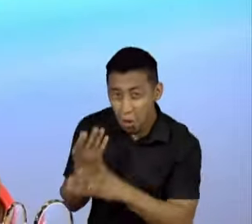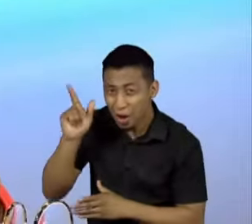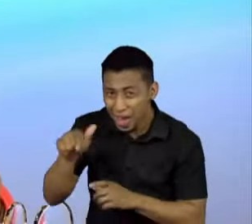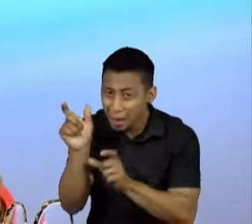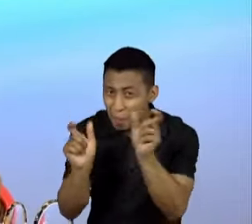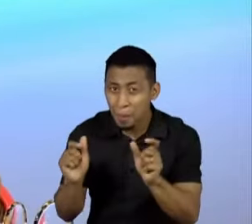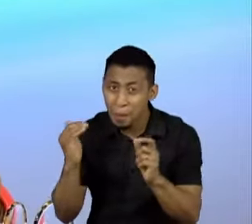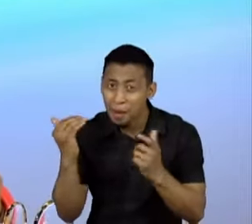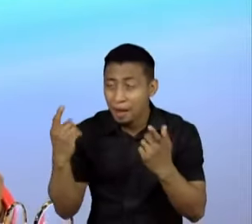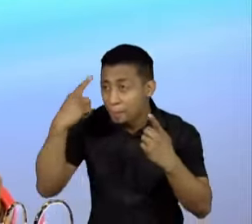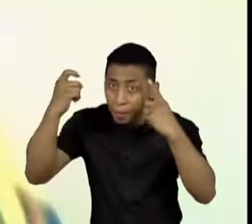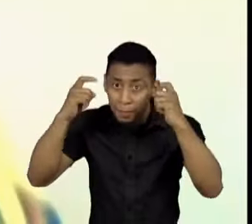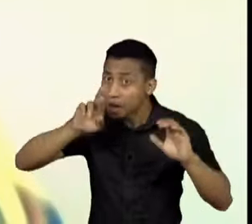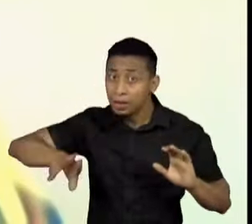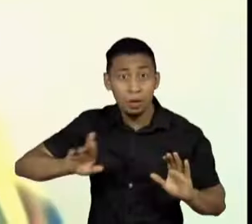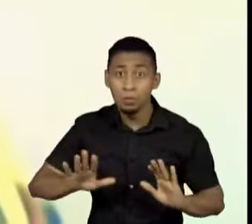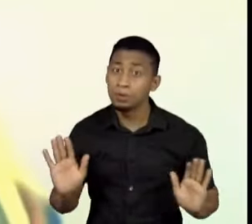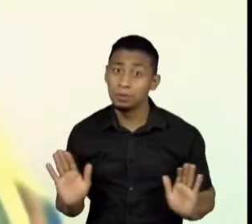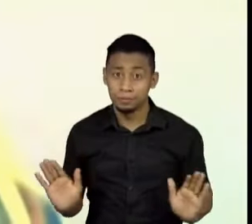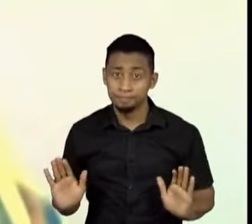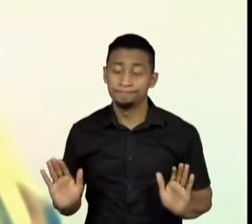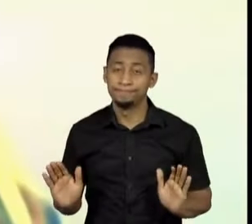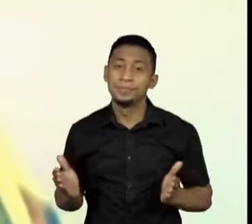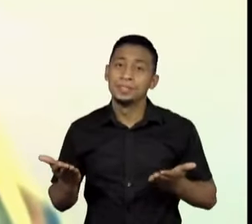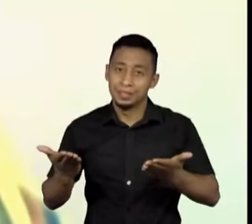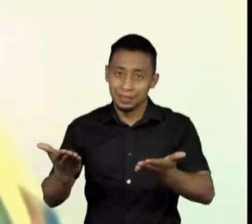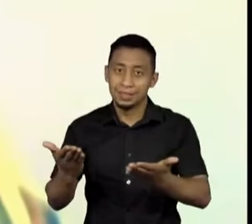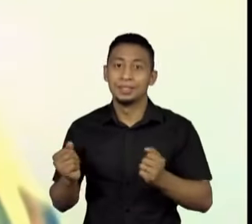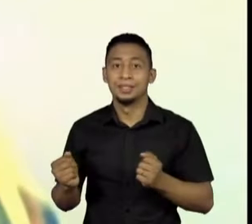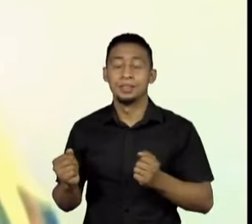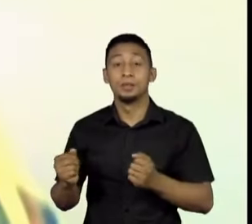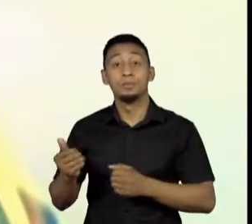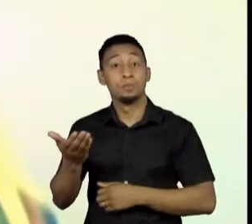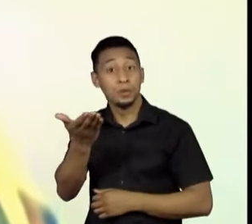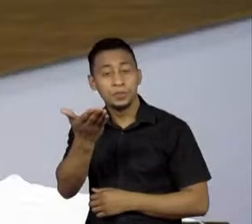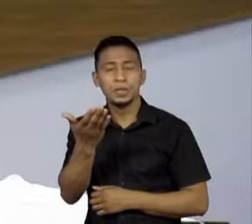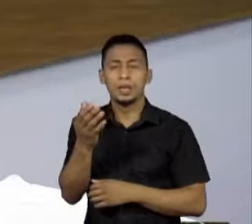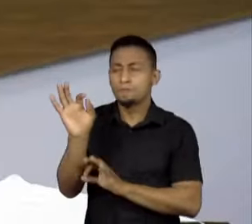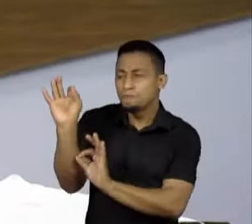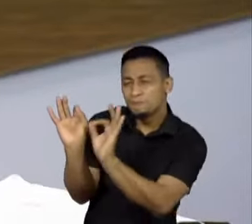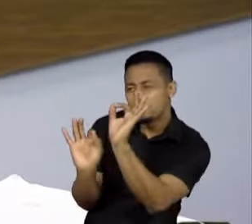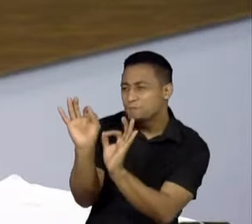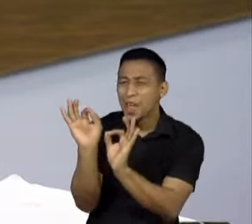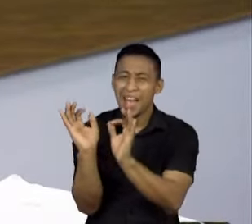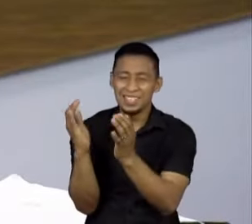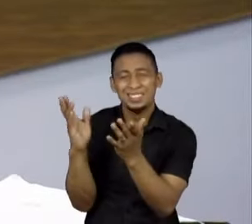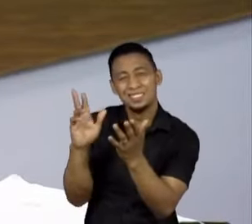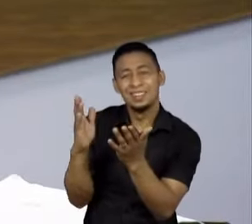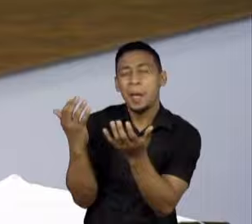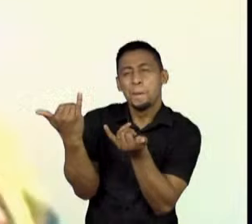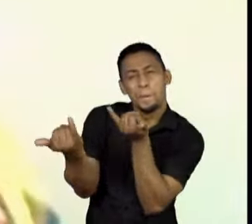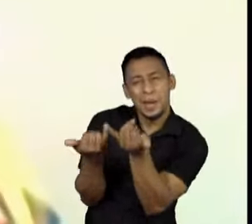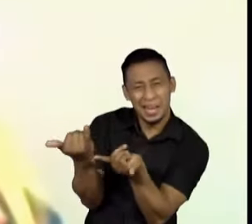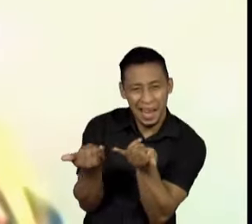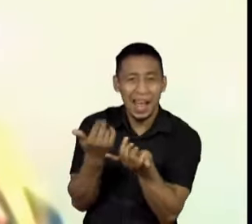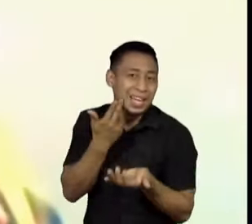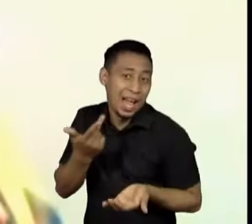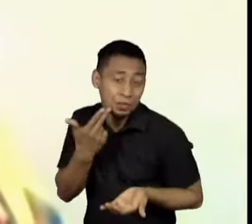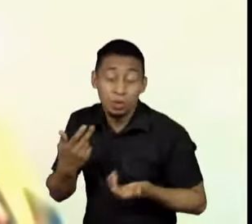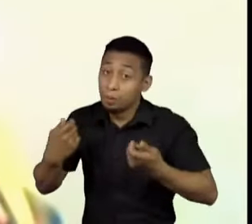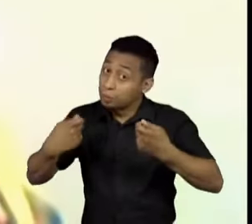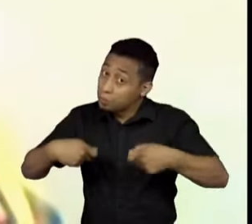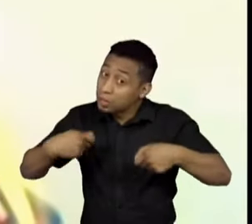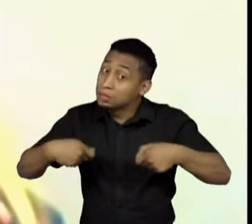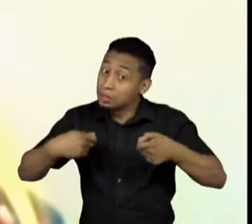Tem um linguajar mineiro ali. Então, até para você brincar com a língua, determinados